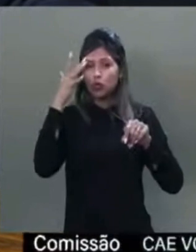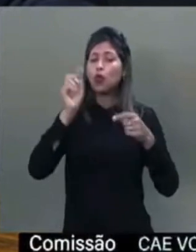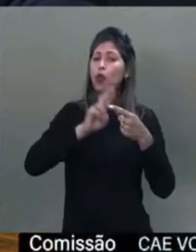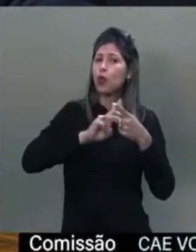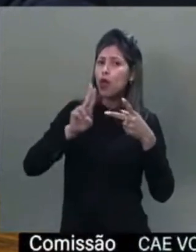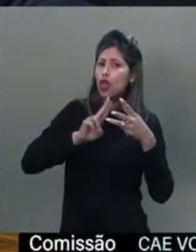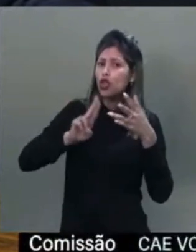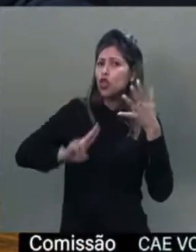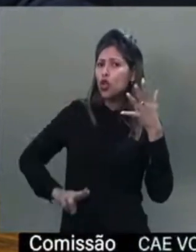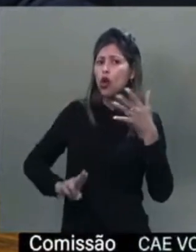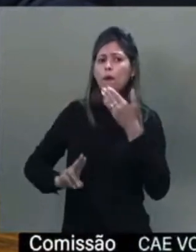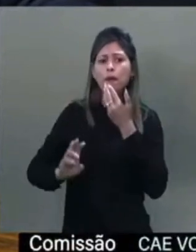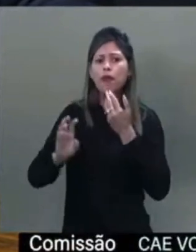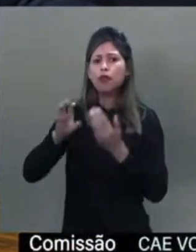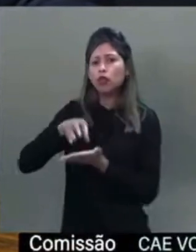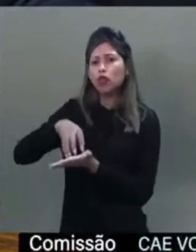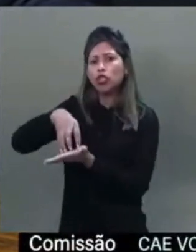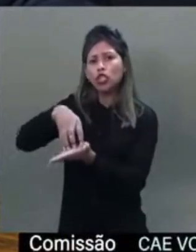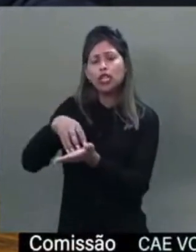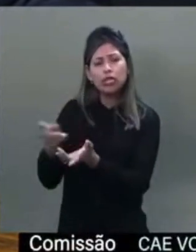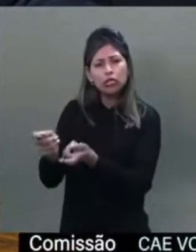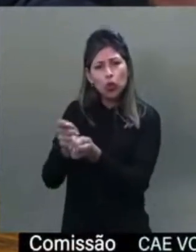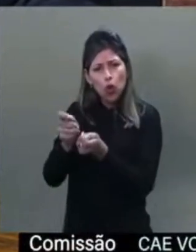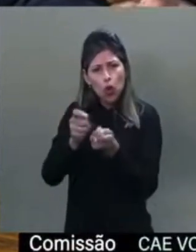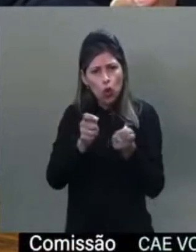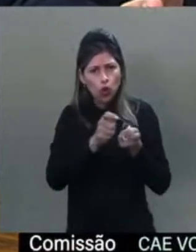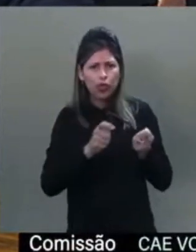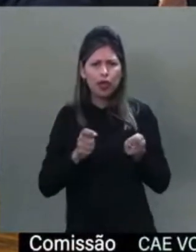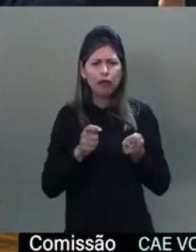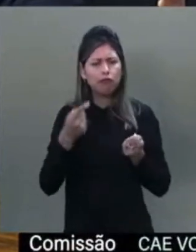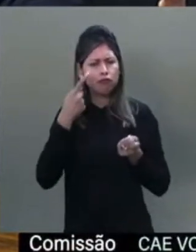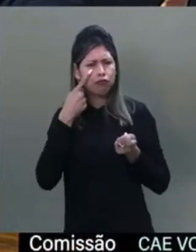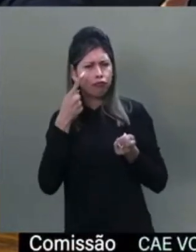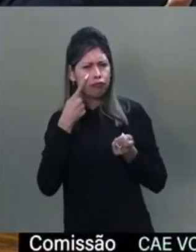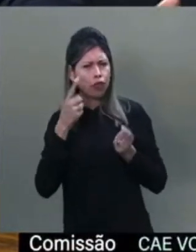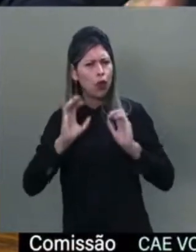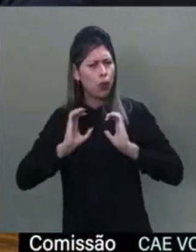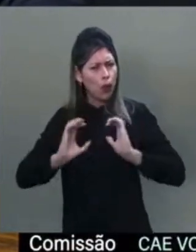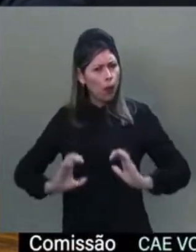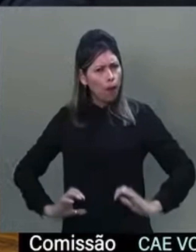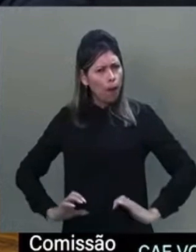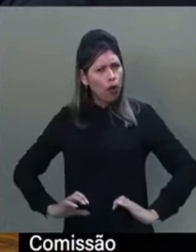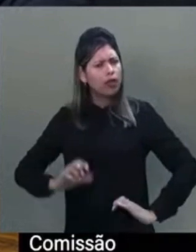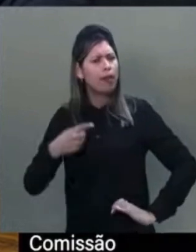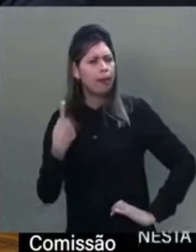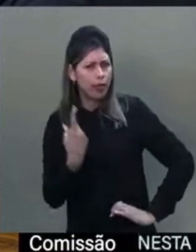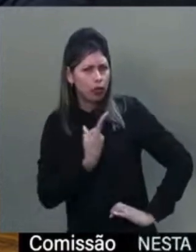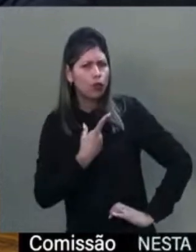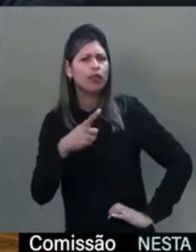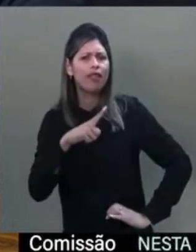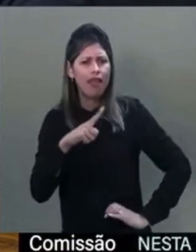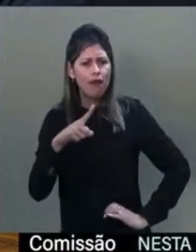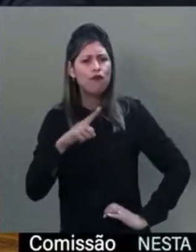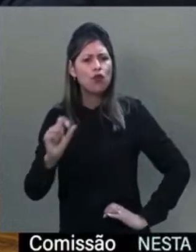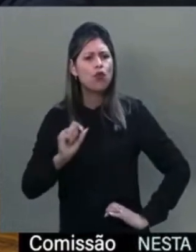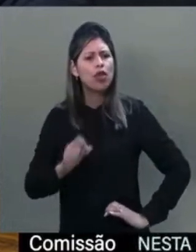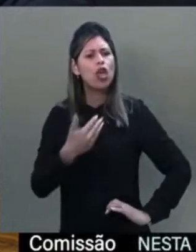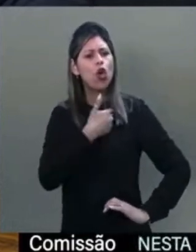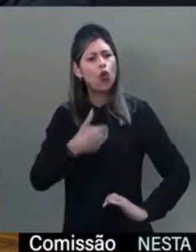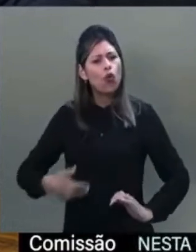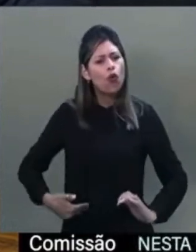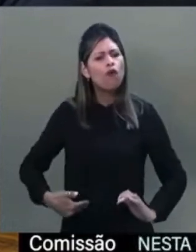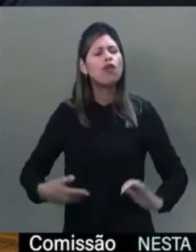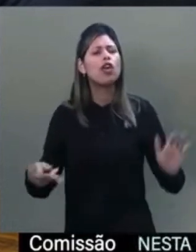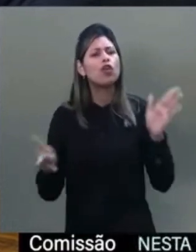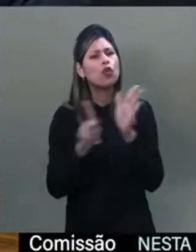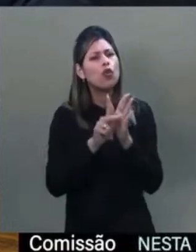para as agências reguladoras. Veja como o comportamento que a gente teve com o atual governo e